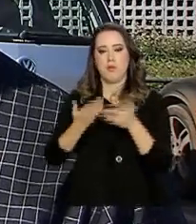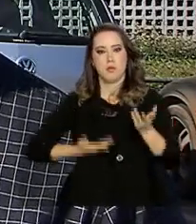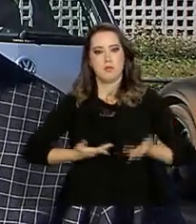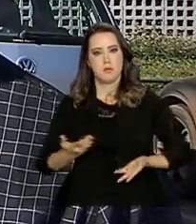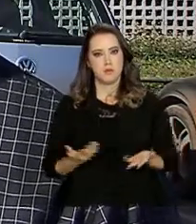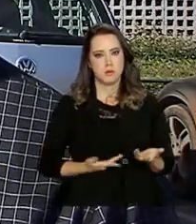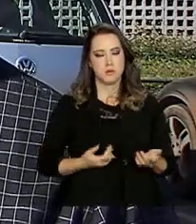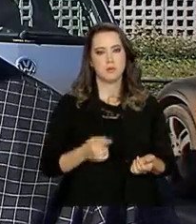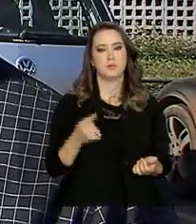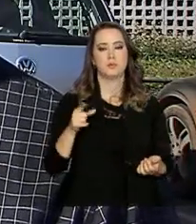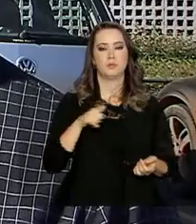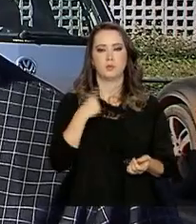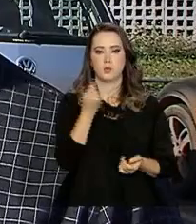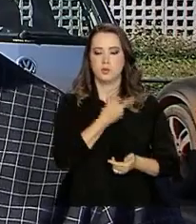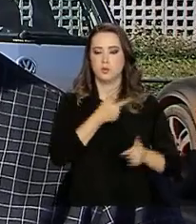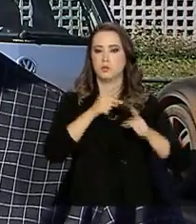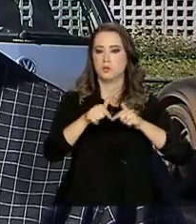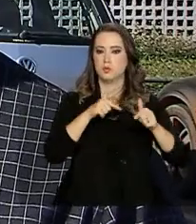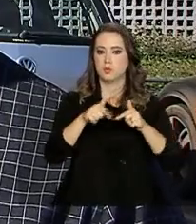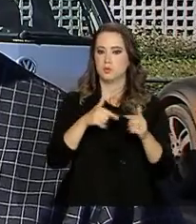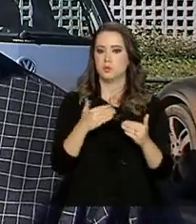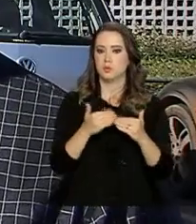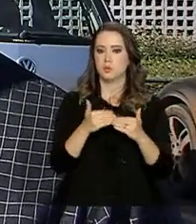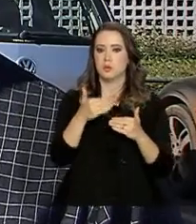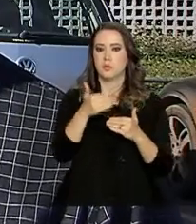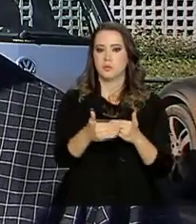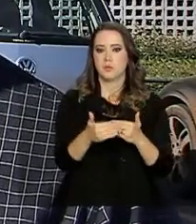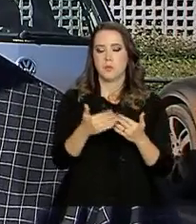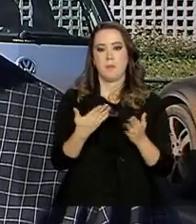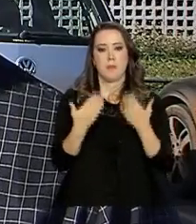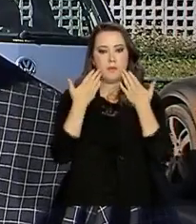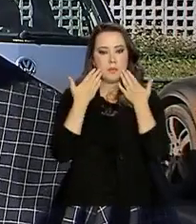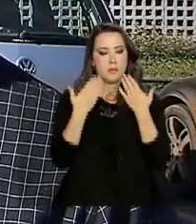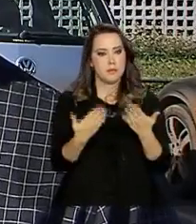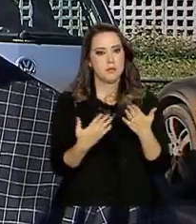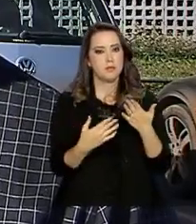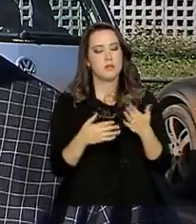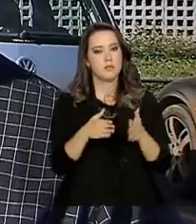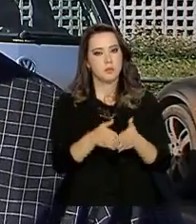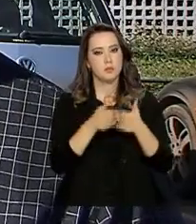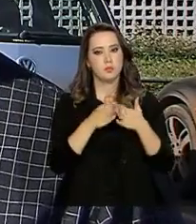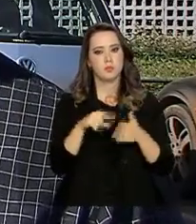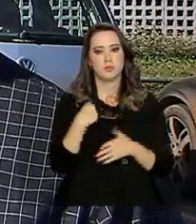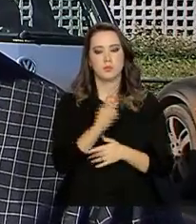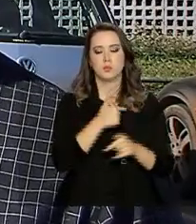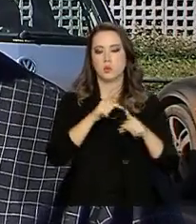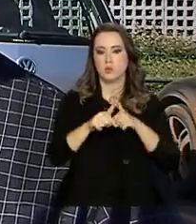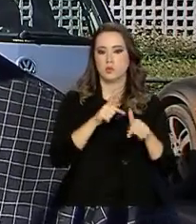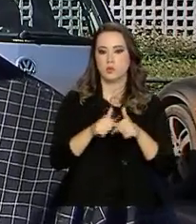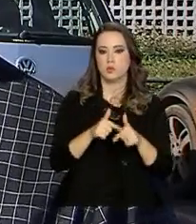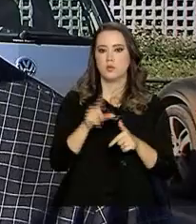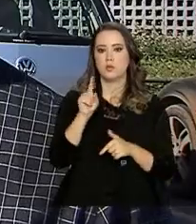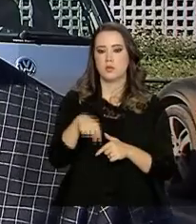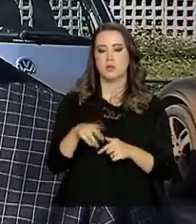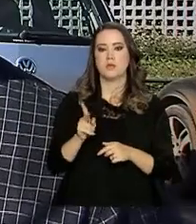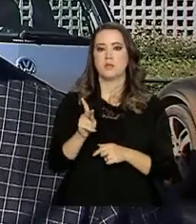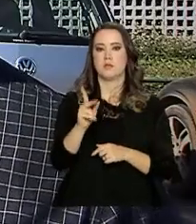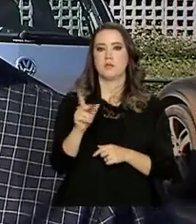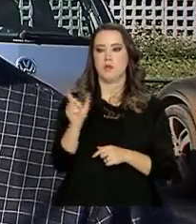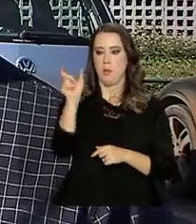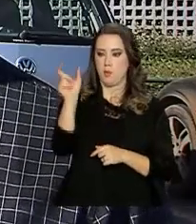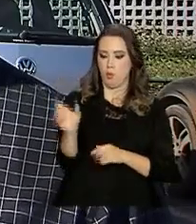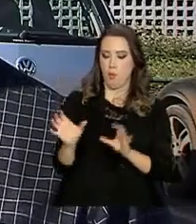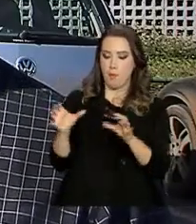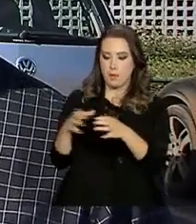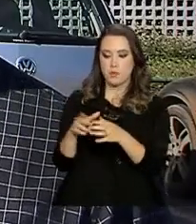individualizada o trabalho a partir da demanda apresentada a gente tem um trabalho que lhe sp individualizado a